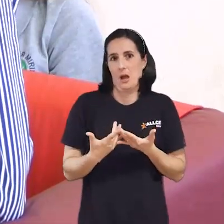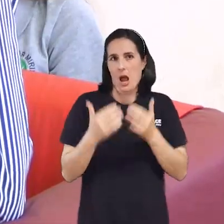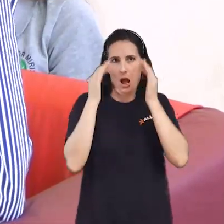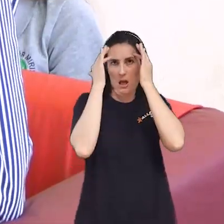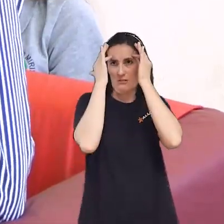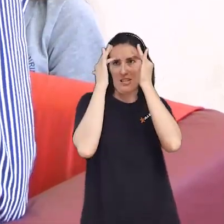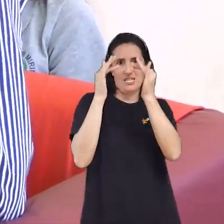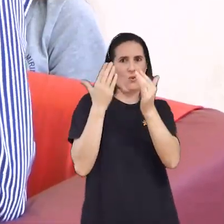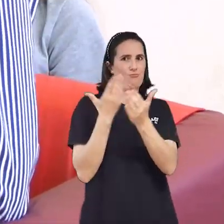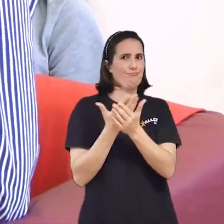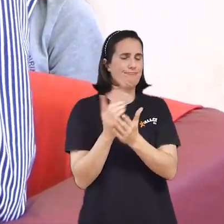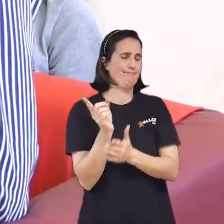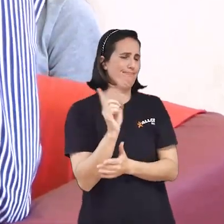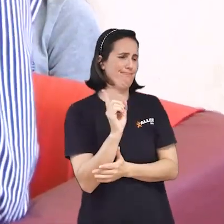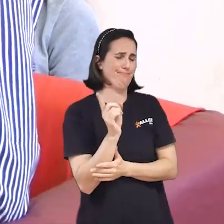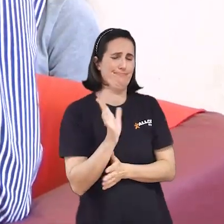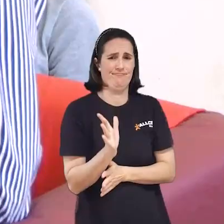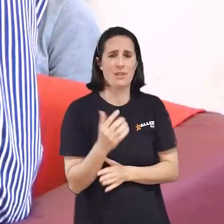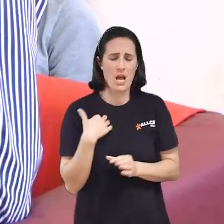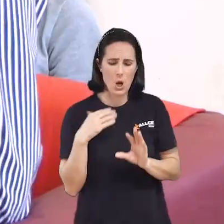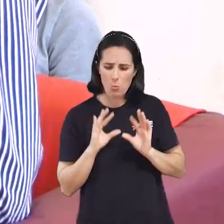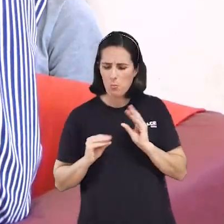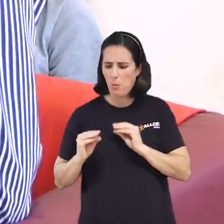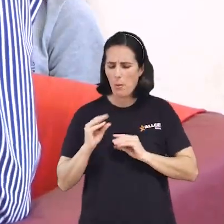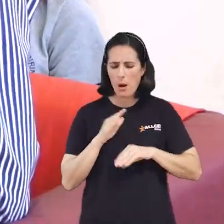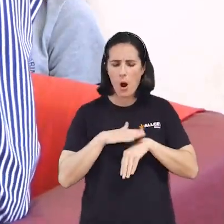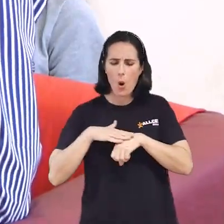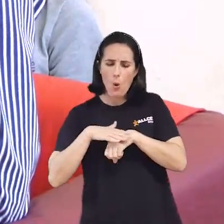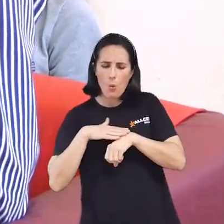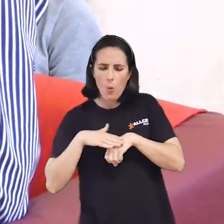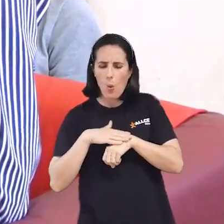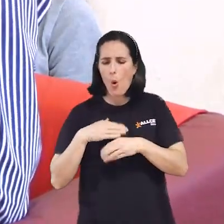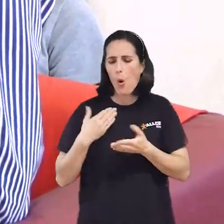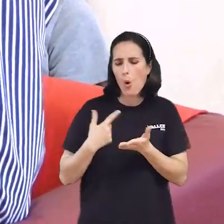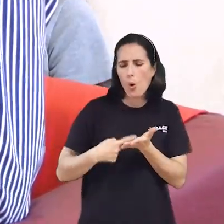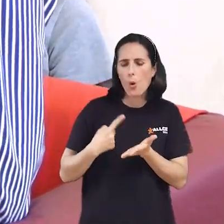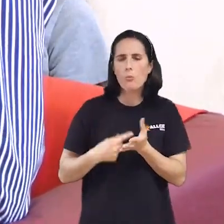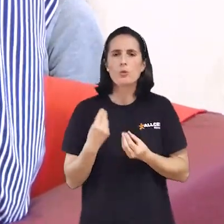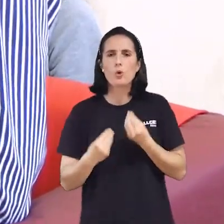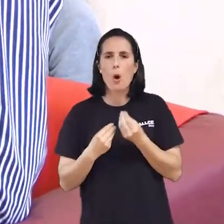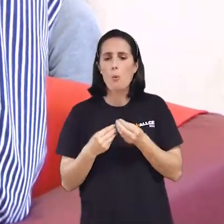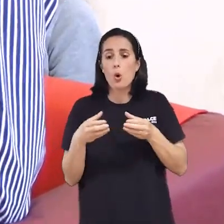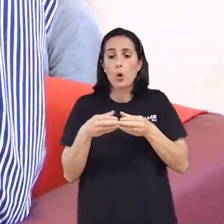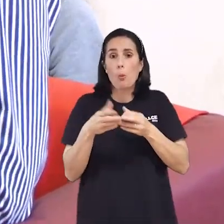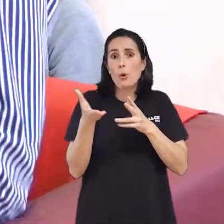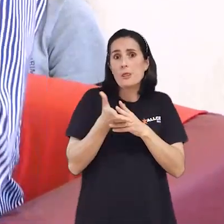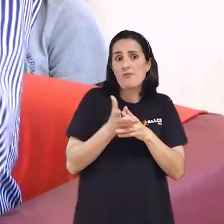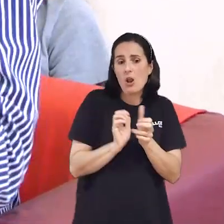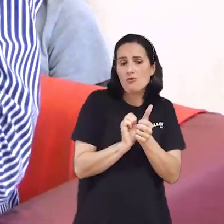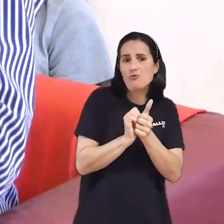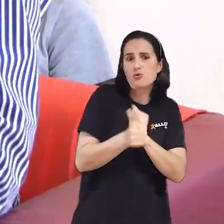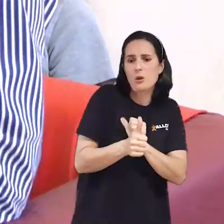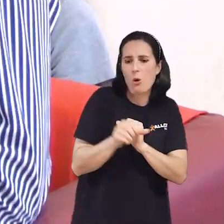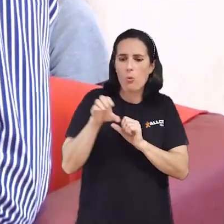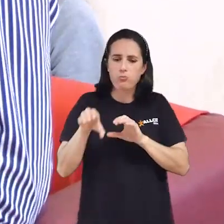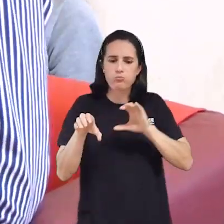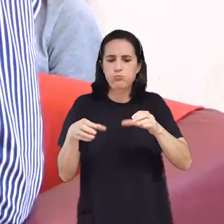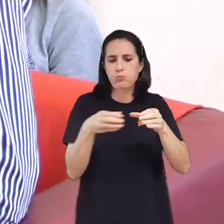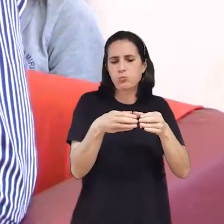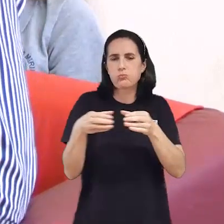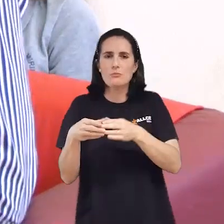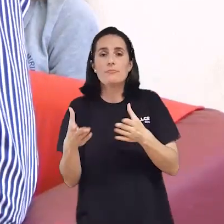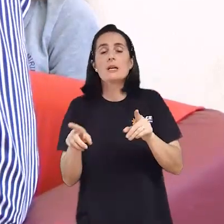que a gente se organizava durante a aula, diga-se de passagem, não prestava atenção, e organizava e separava os